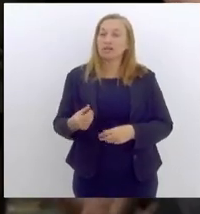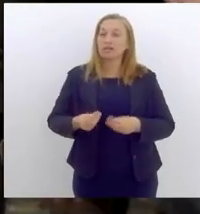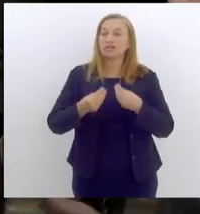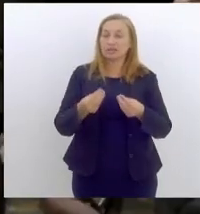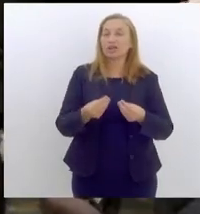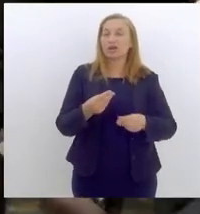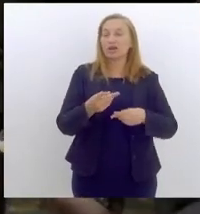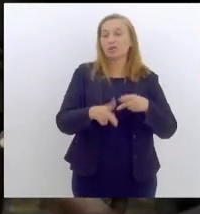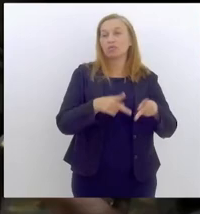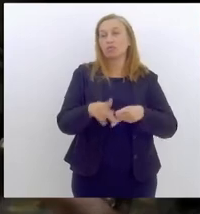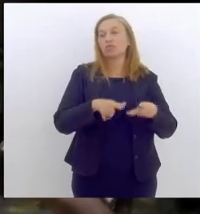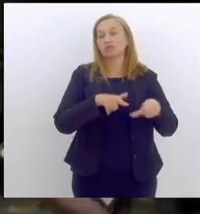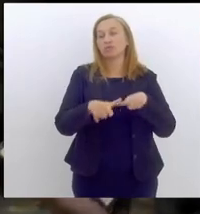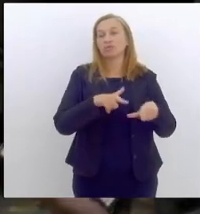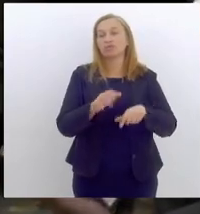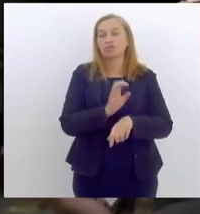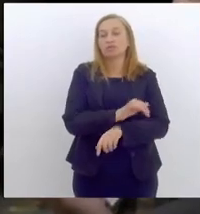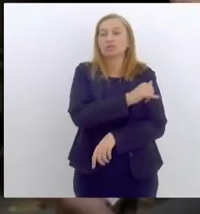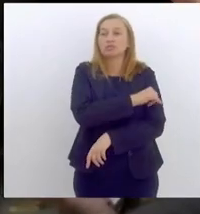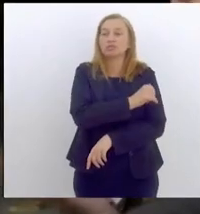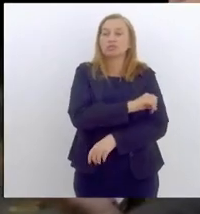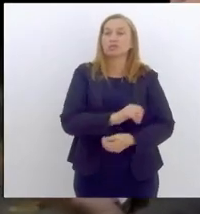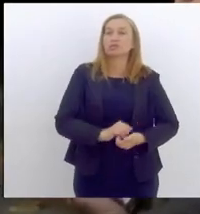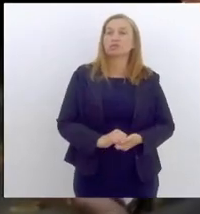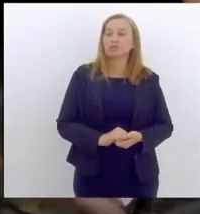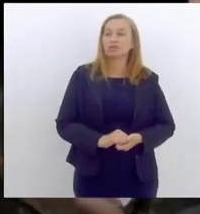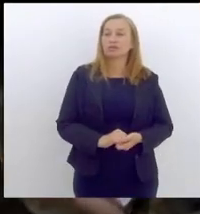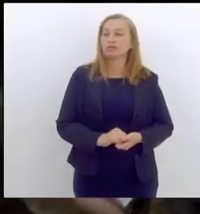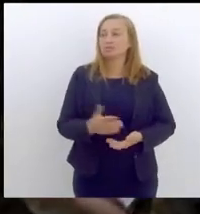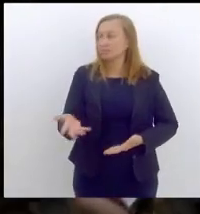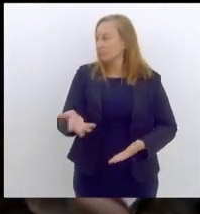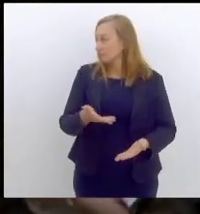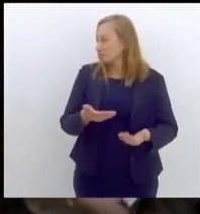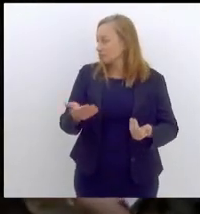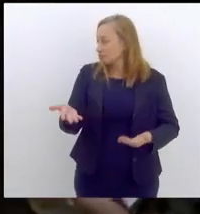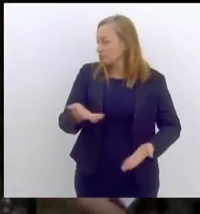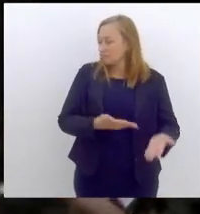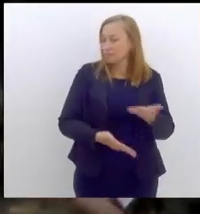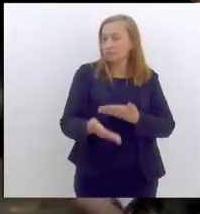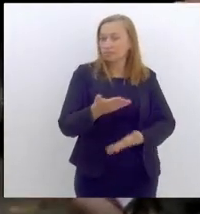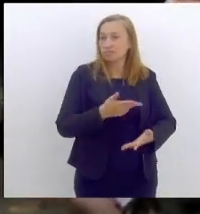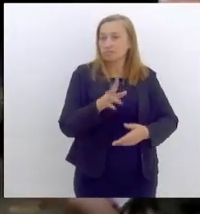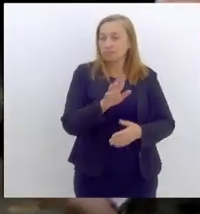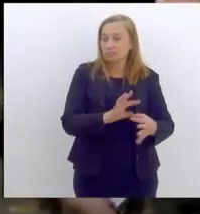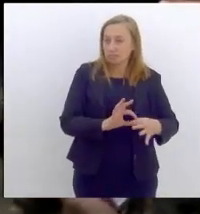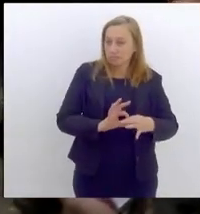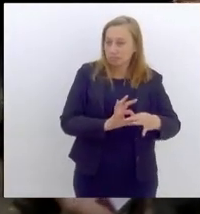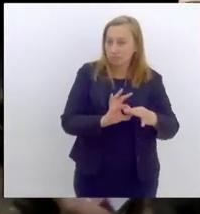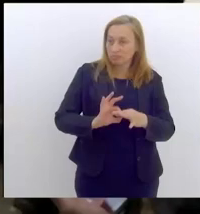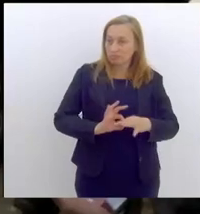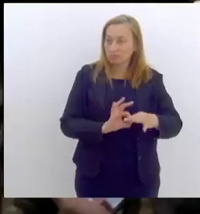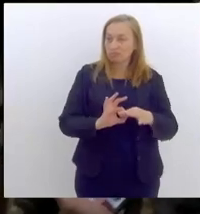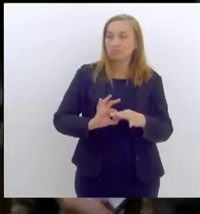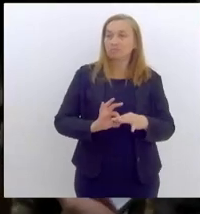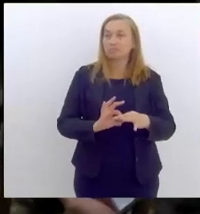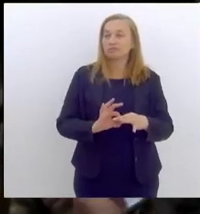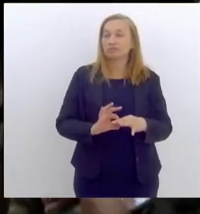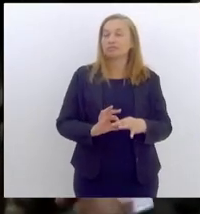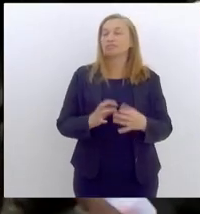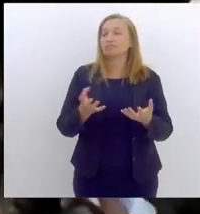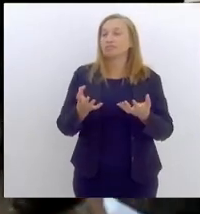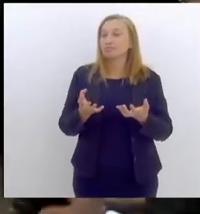do povo no Estado do Rio de Janeiro. E por essa parceria, por essa união e pela convicção da unidade, e aí eu